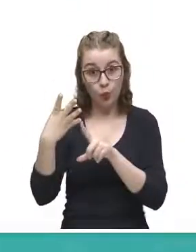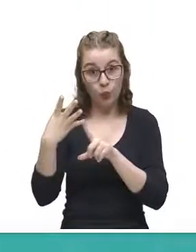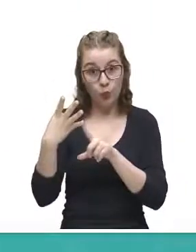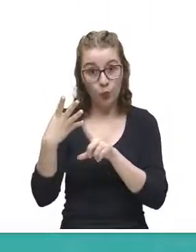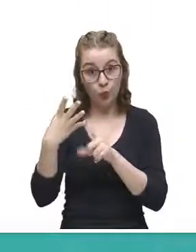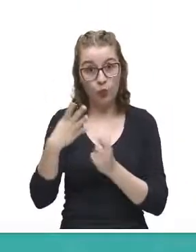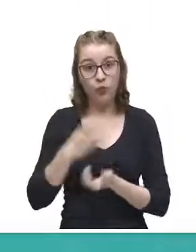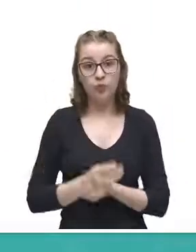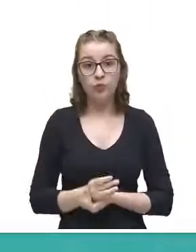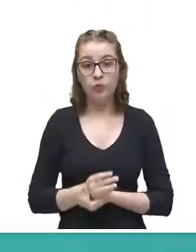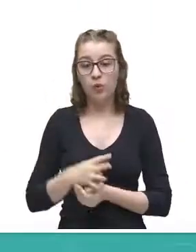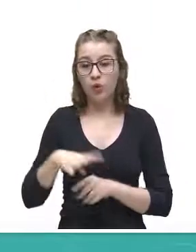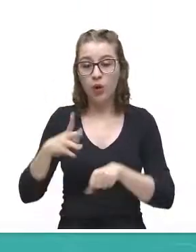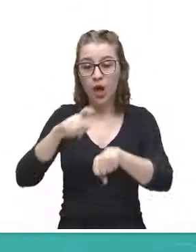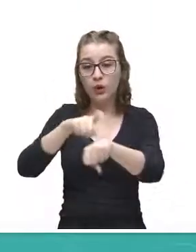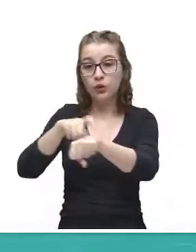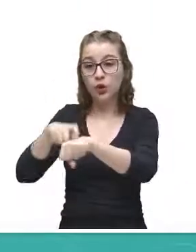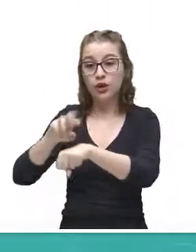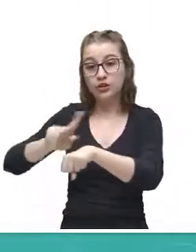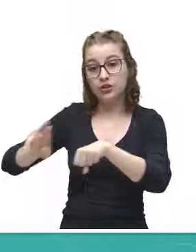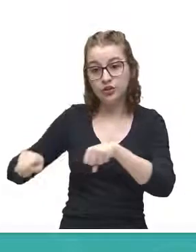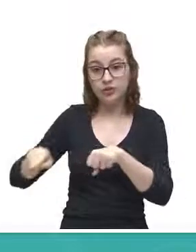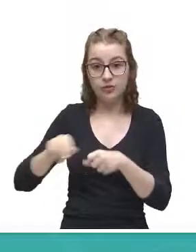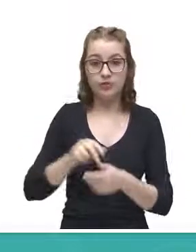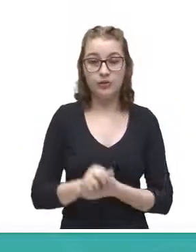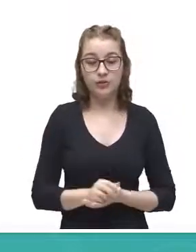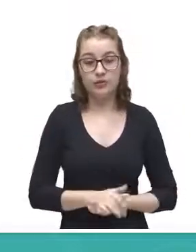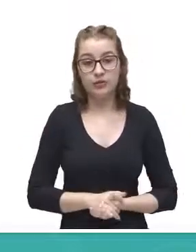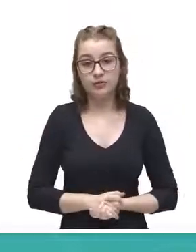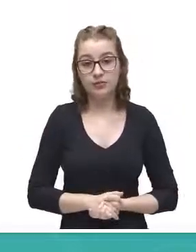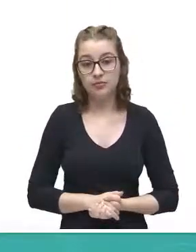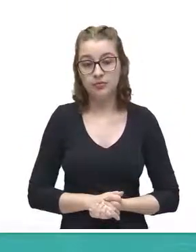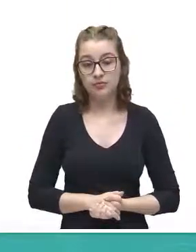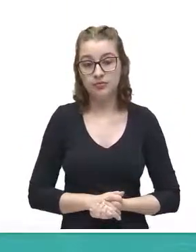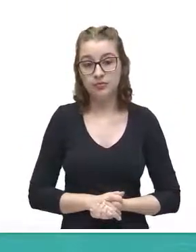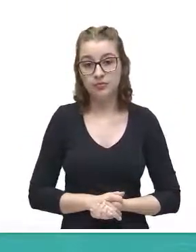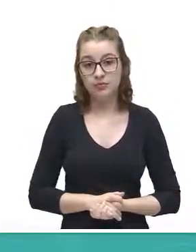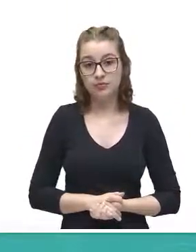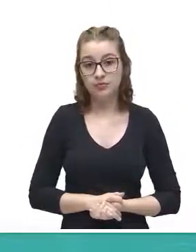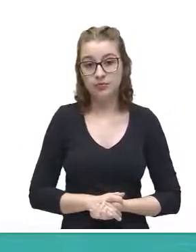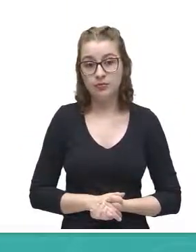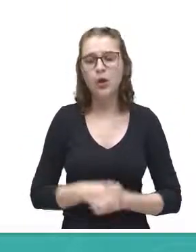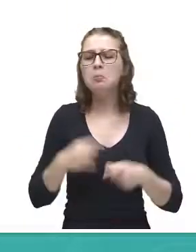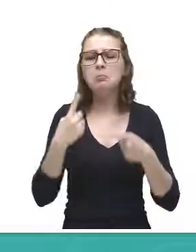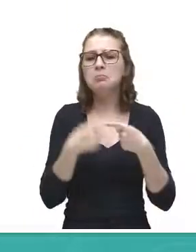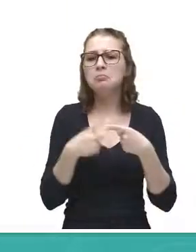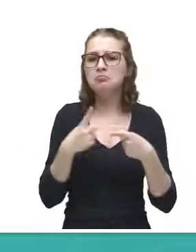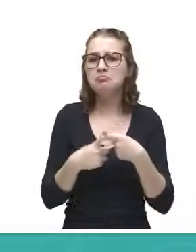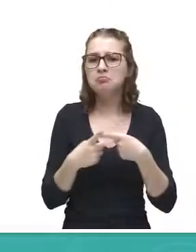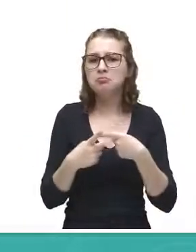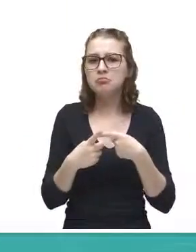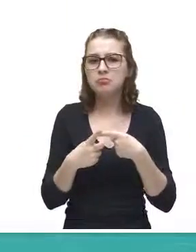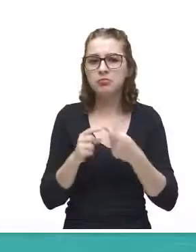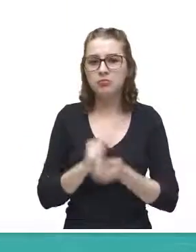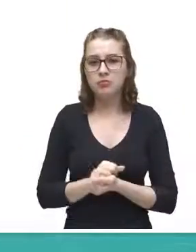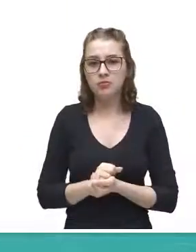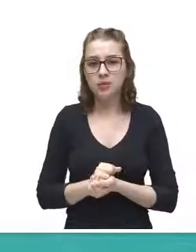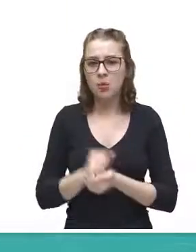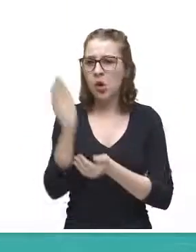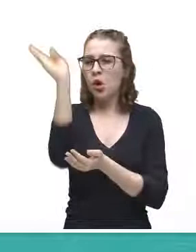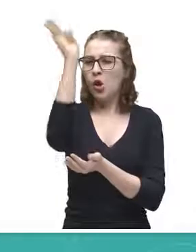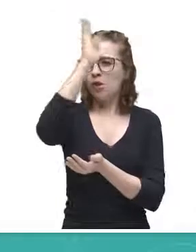fusos horários. Então, o Brasil tem 4 fusos horários. Isso vai ocorrer por quê? Porque o nosso país ele é